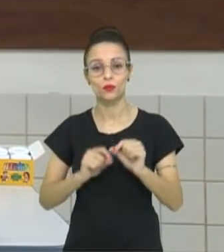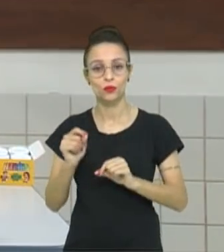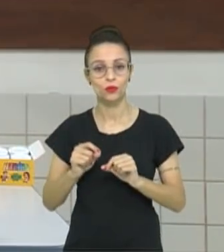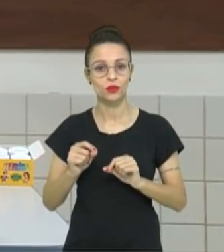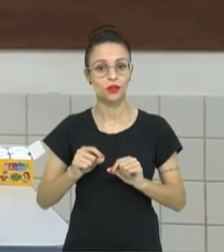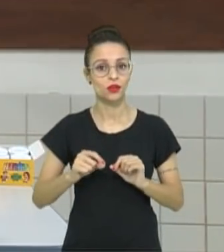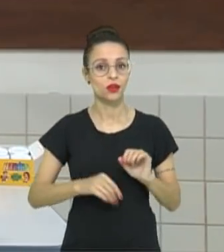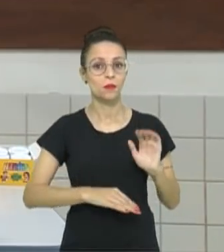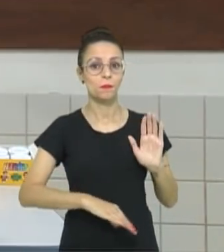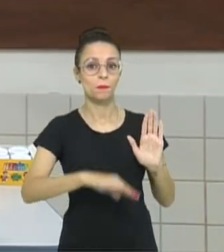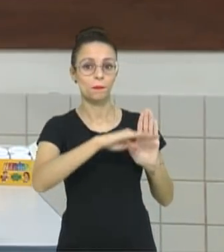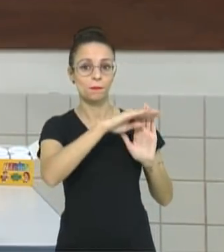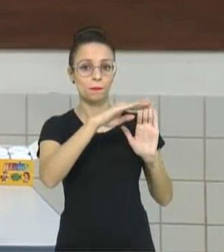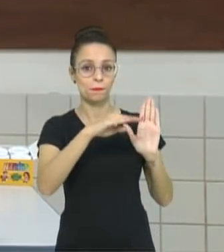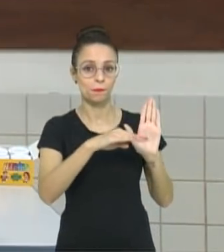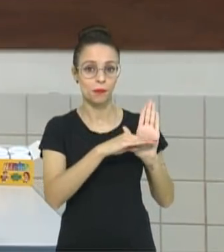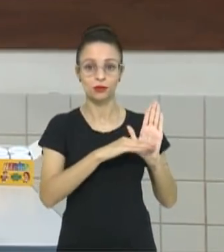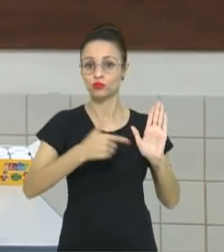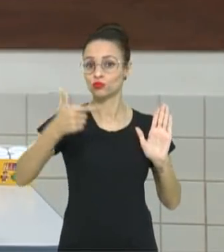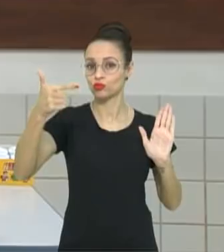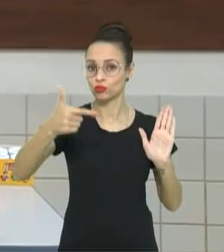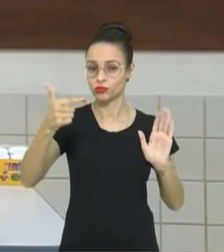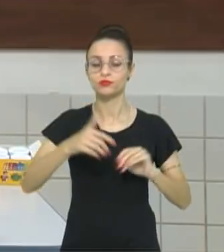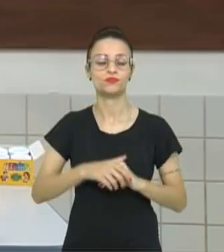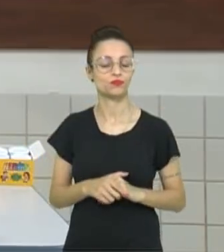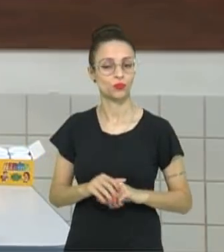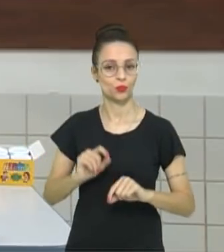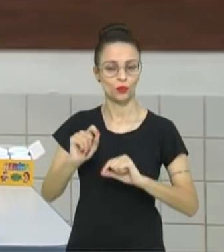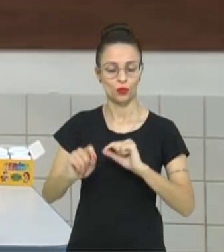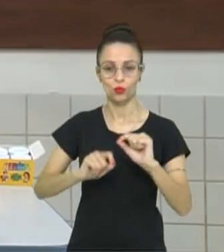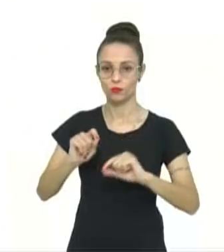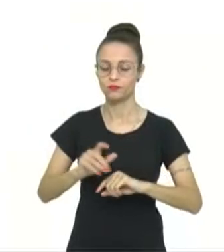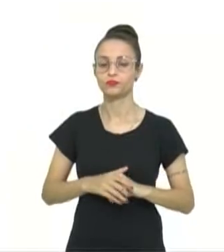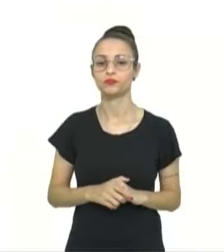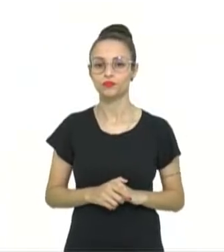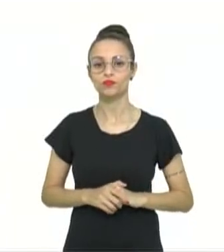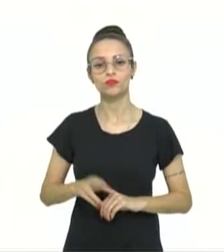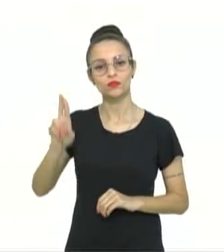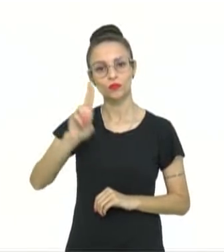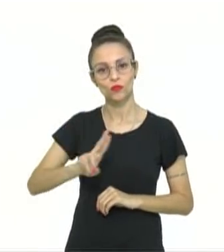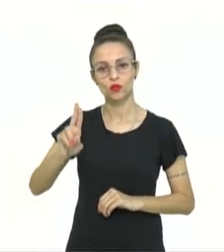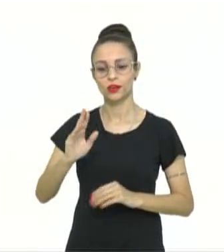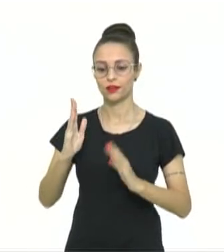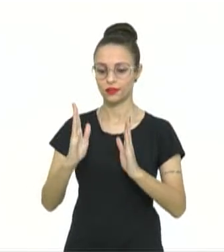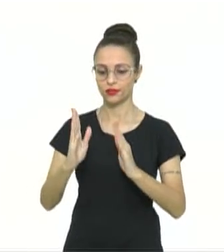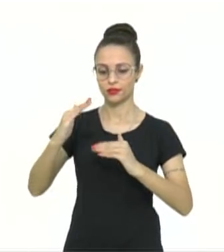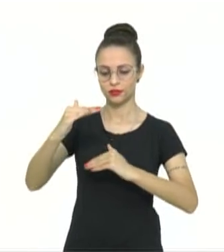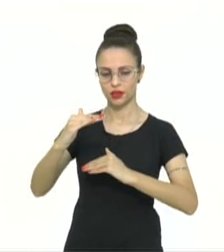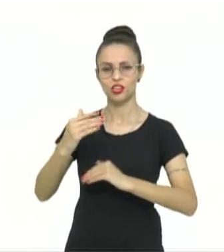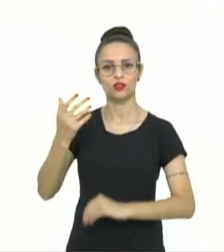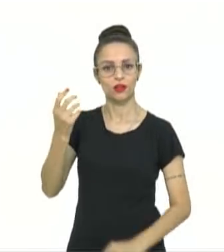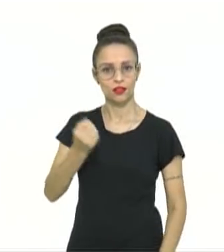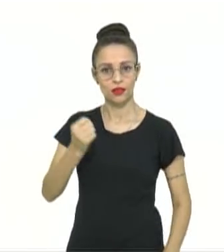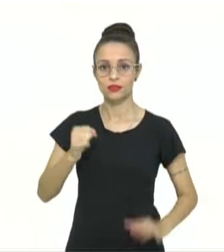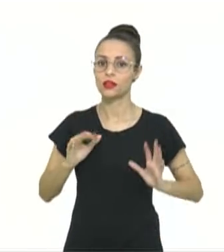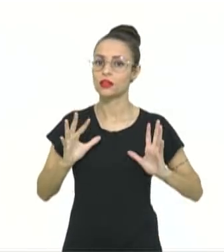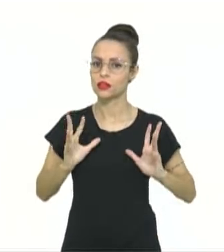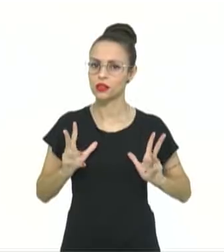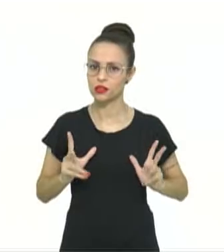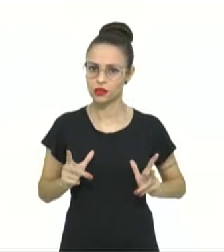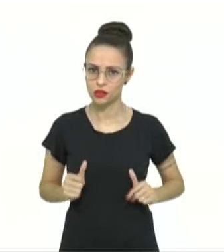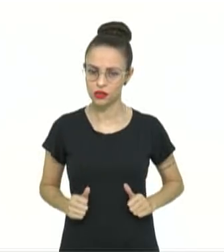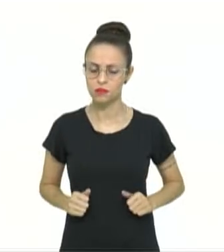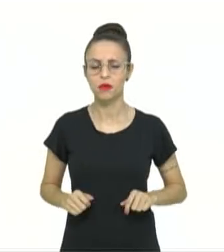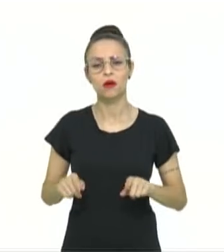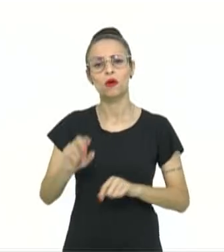para o passo número 2, né? Então, no passo 2, a gente vai utilizar, né, a caixa de leite já limpa e seca, ou